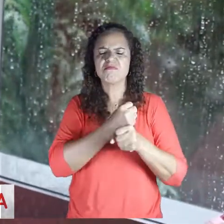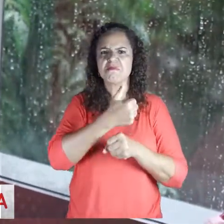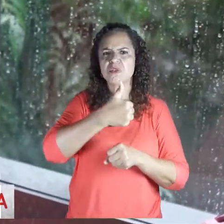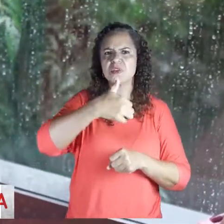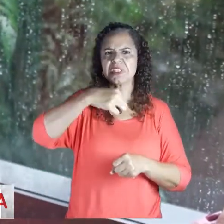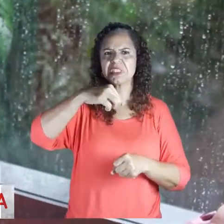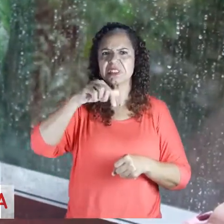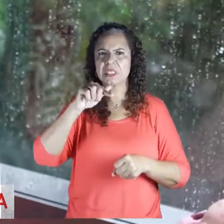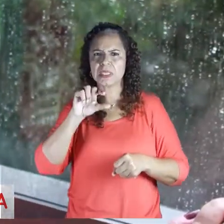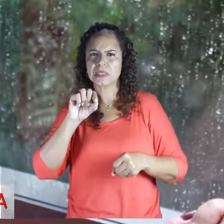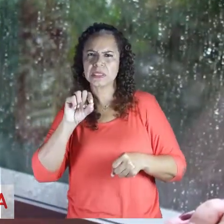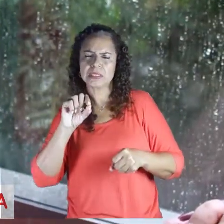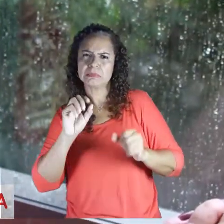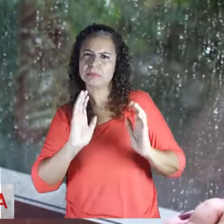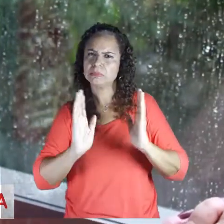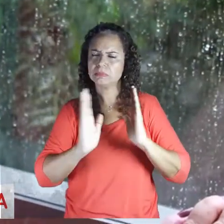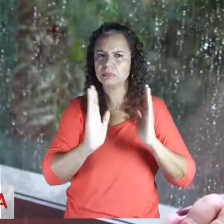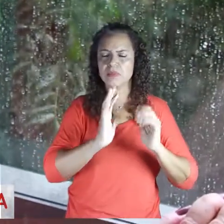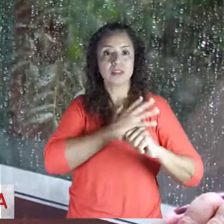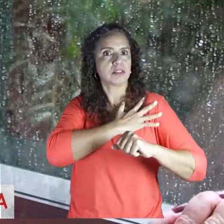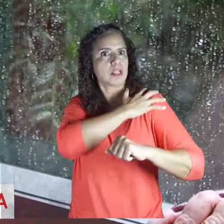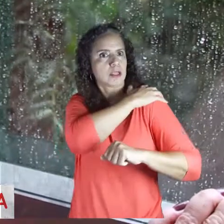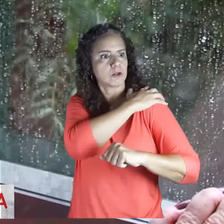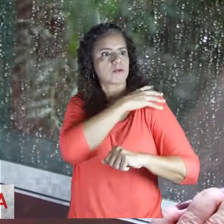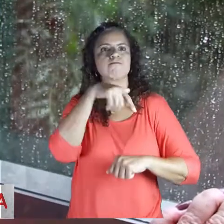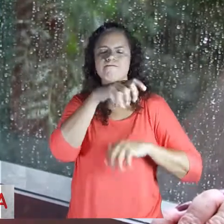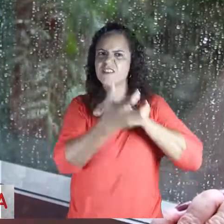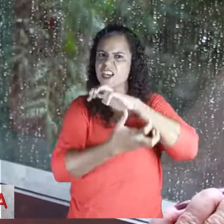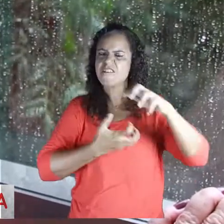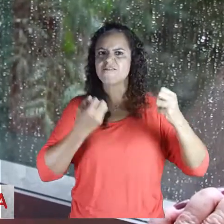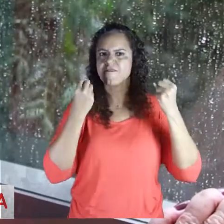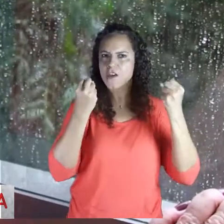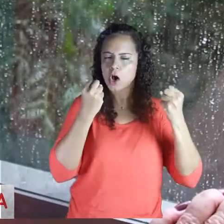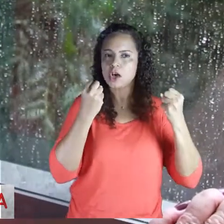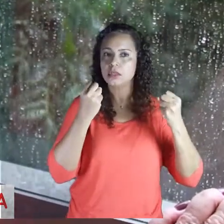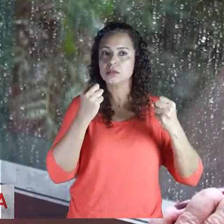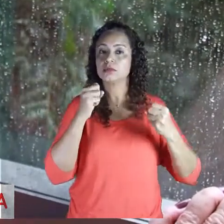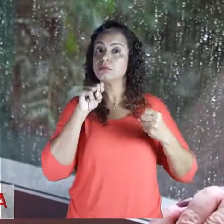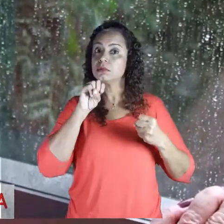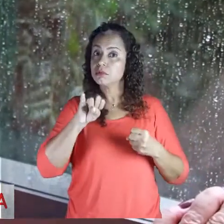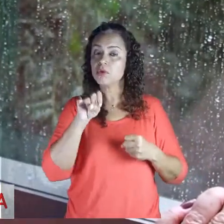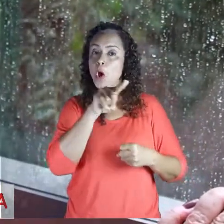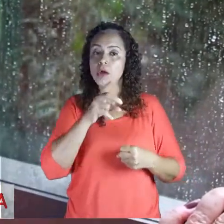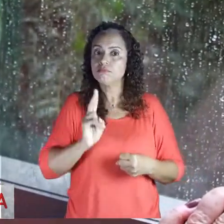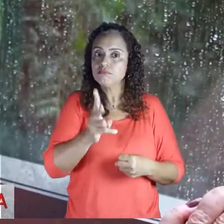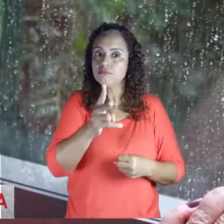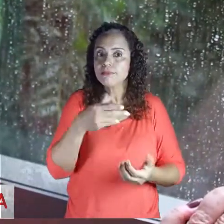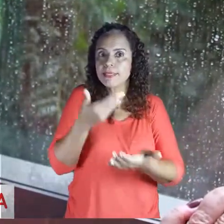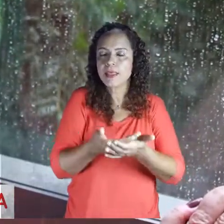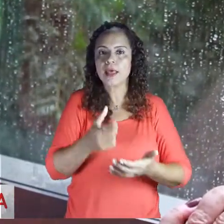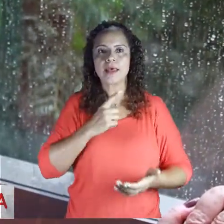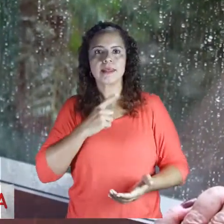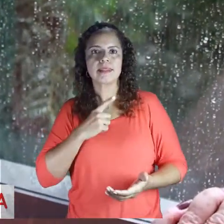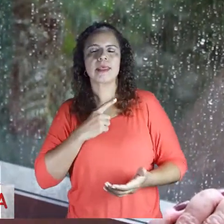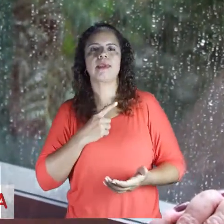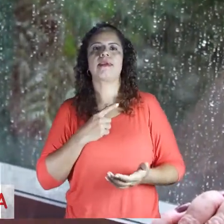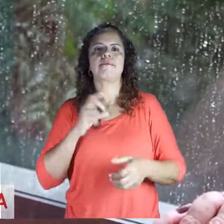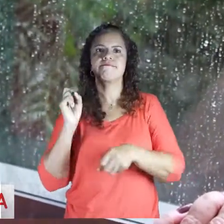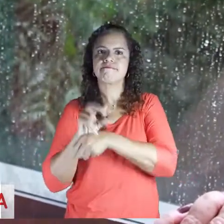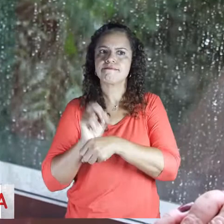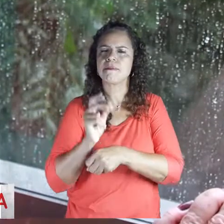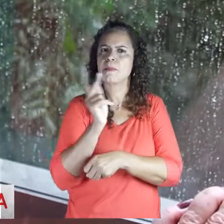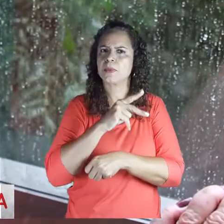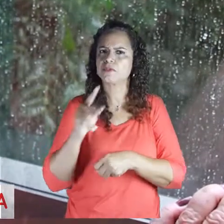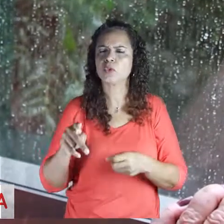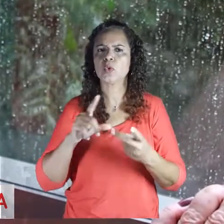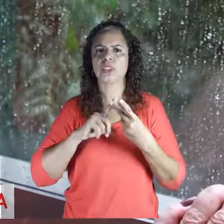fortes se nós ainda possuímos universidade pública nesse país nós ainda possuímos uma carreira única e